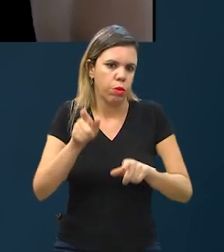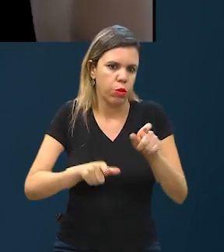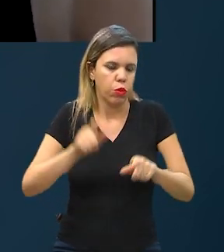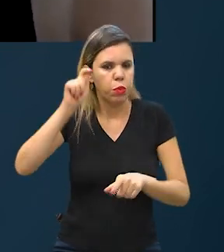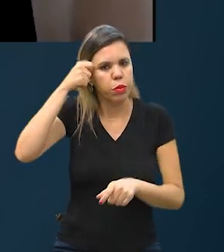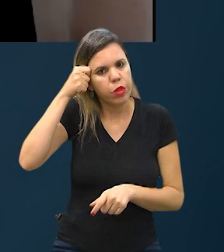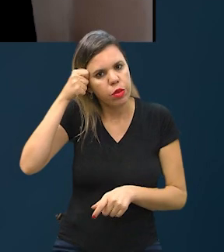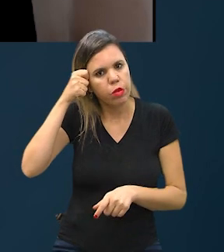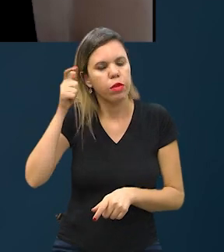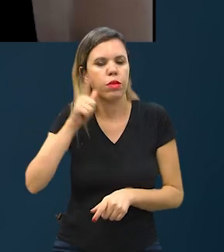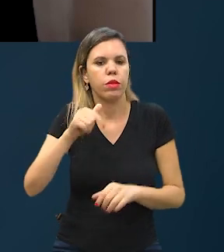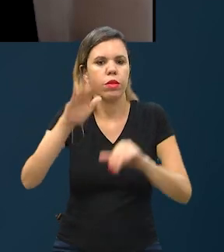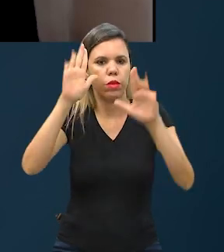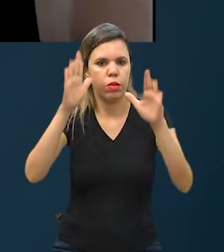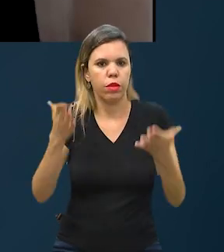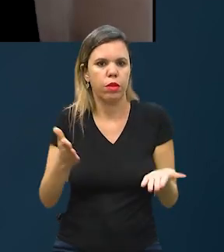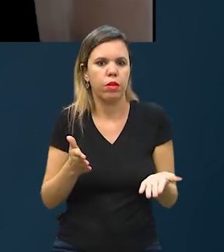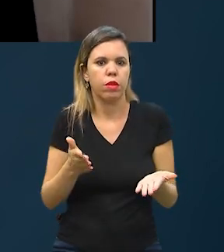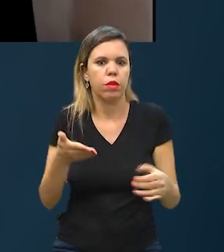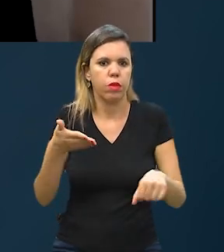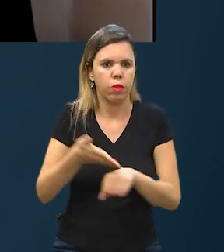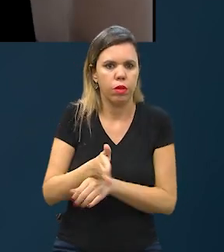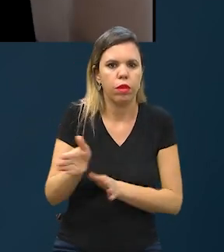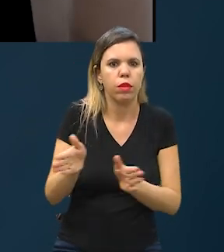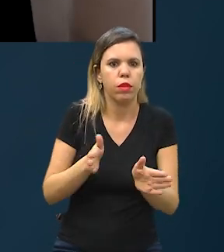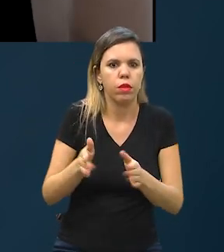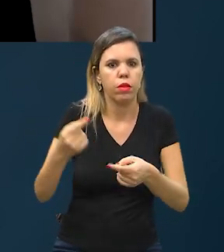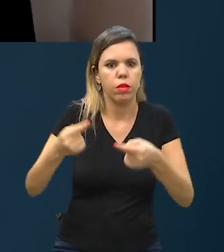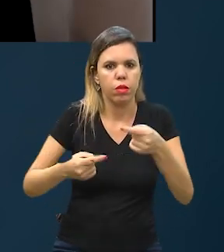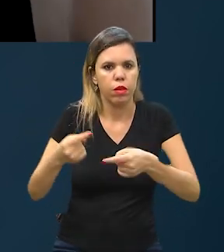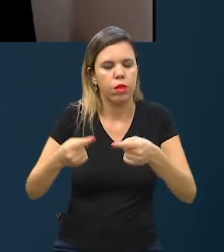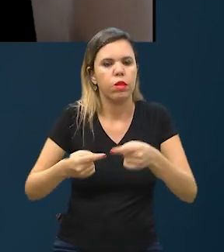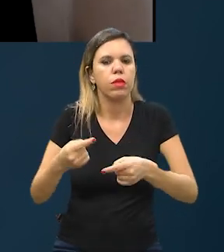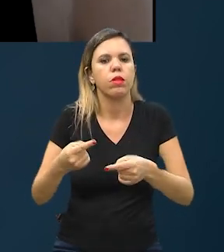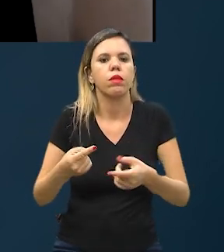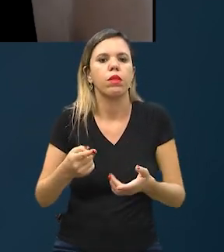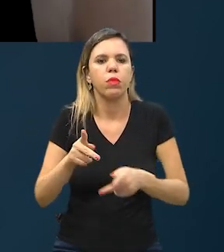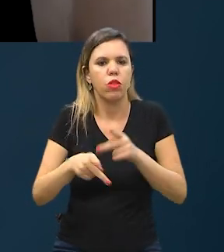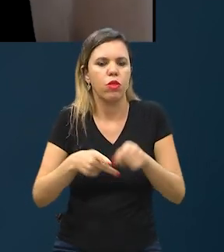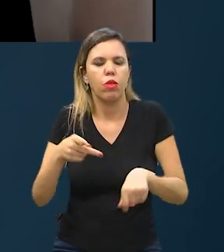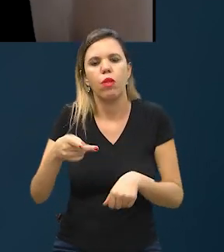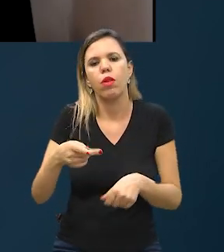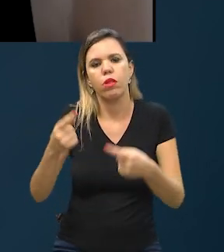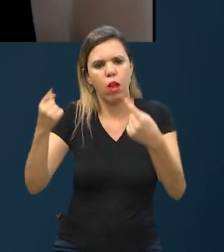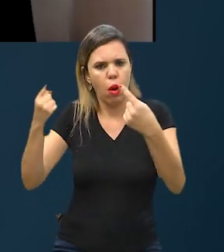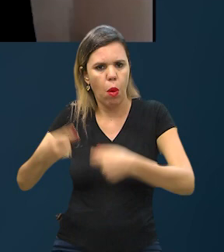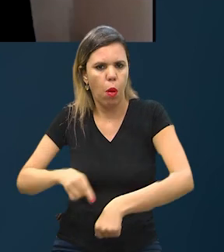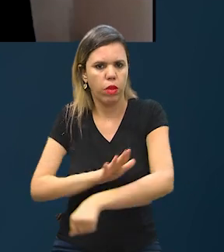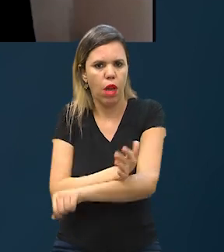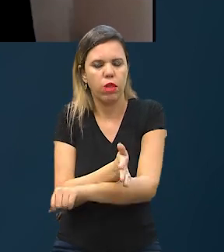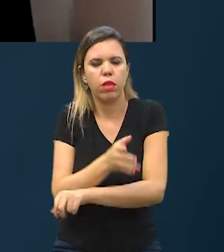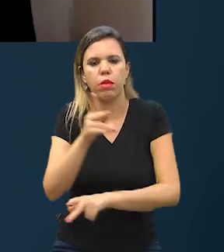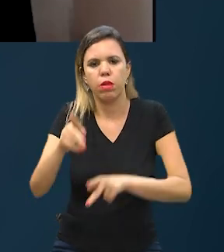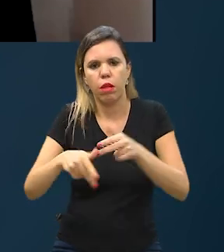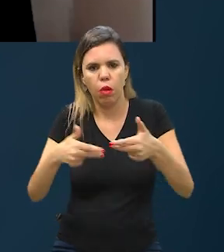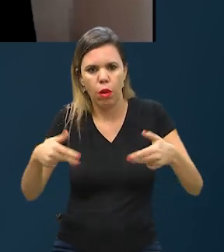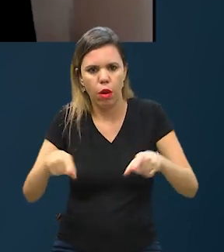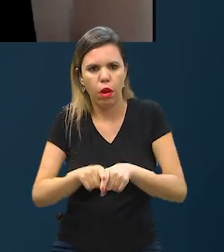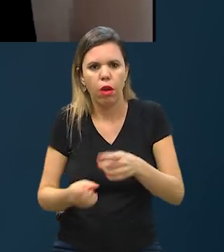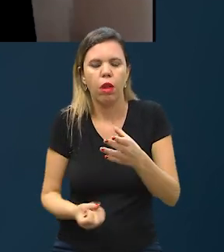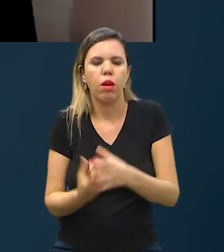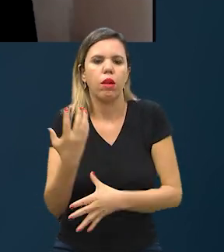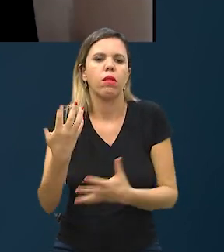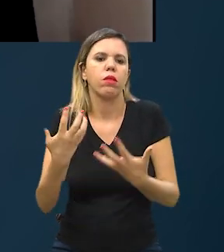pretas, nós conseguimos ter muito mais acesso a debates antirracistas, questões que são pautadas